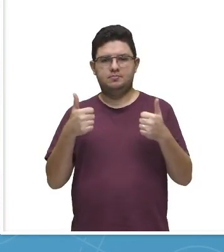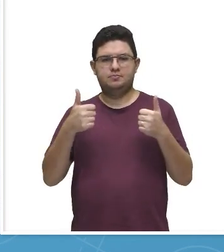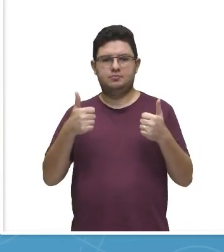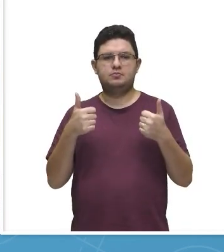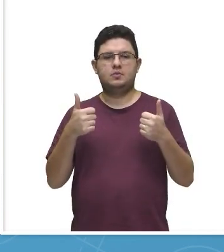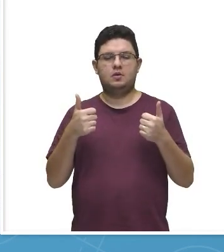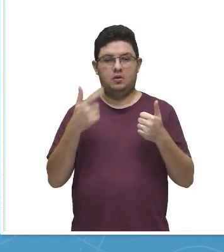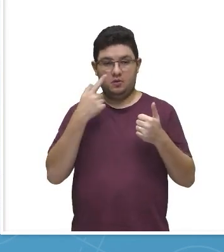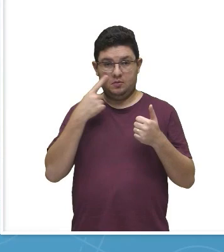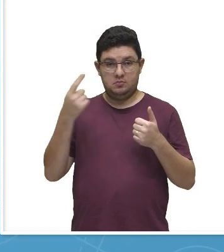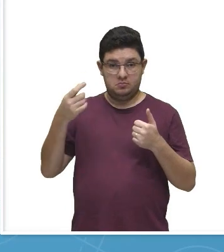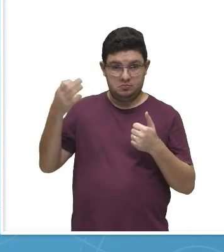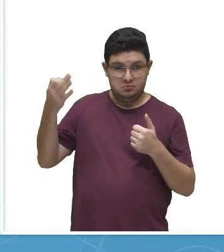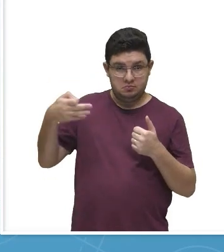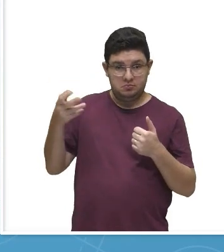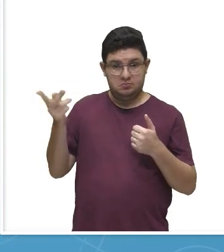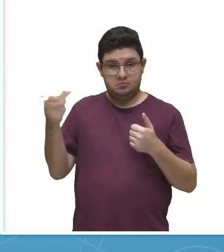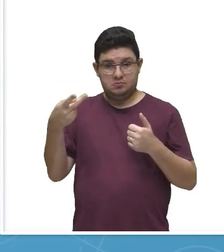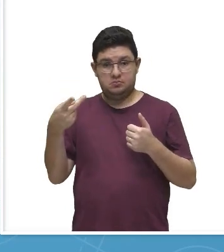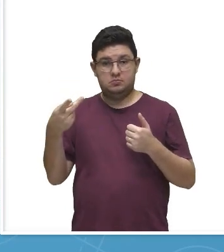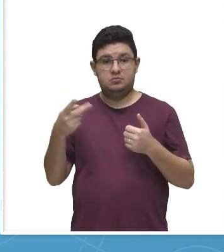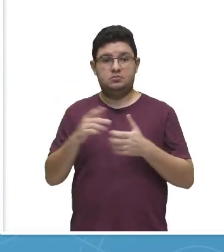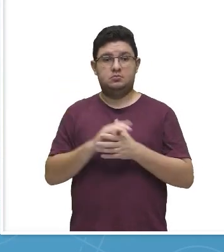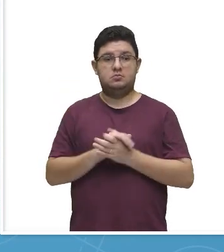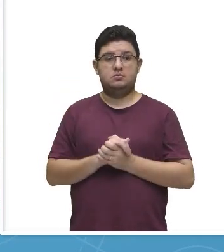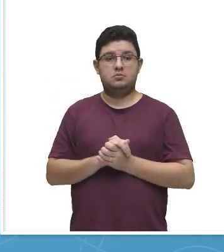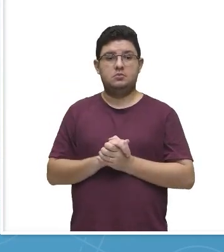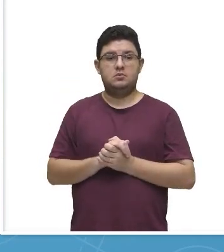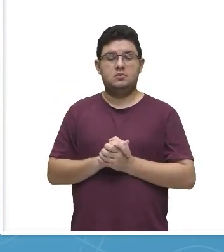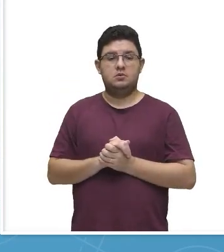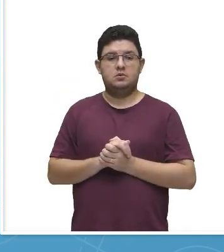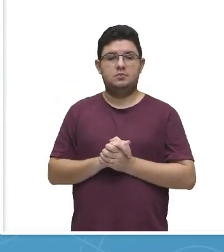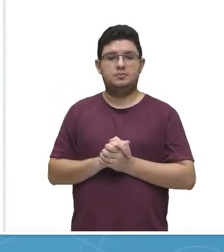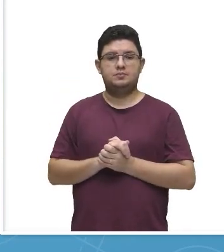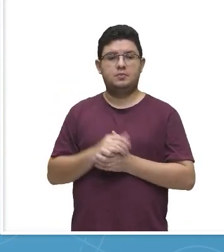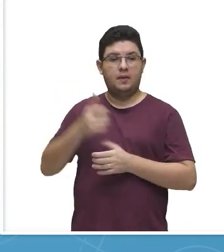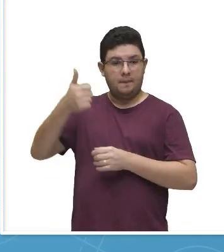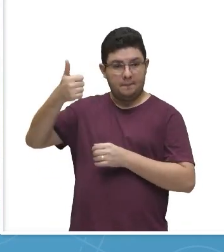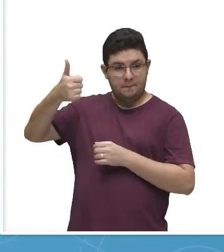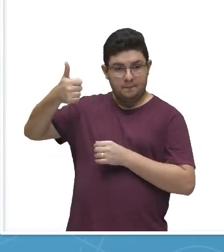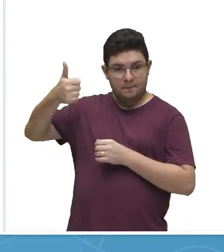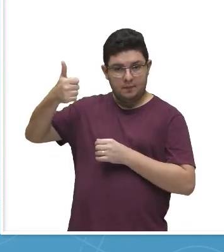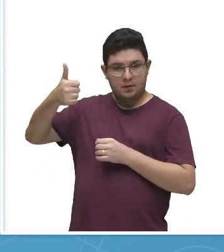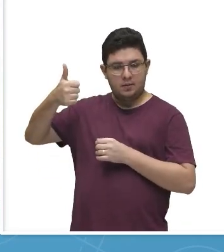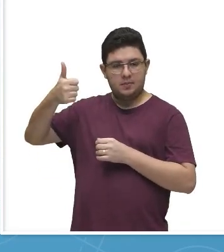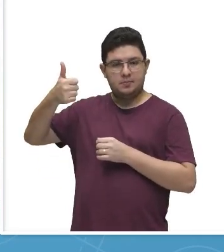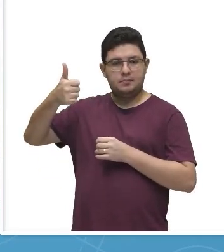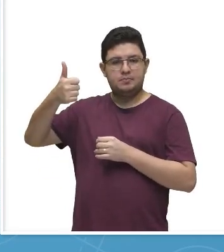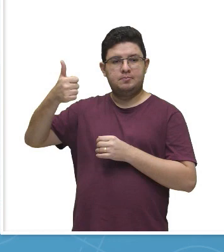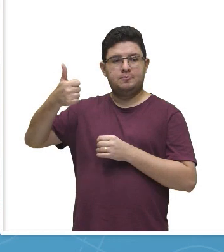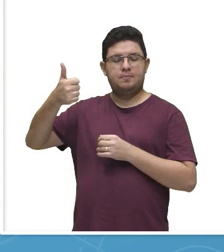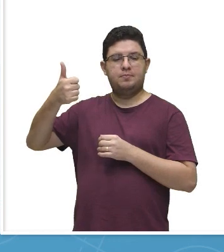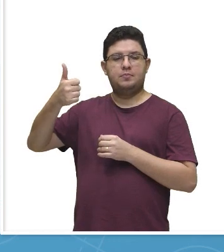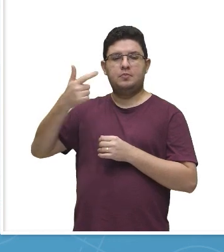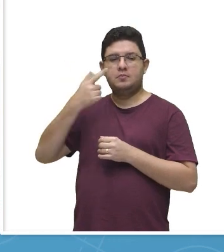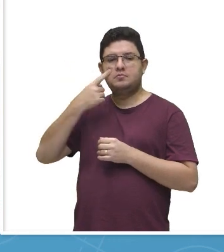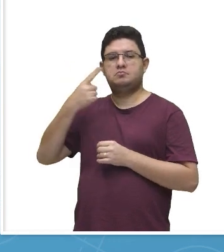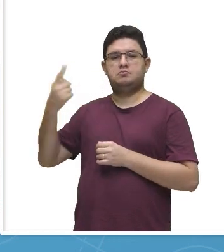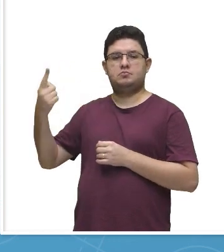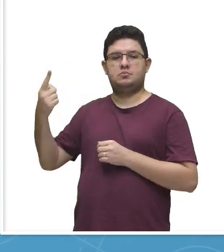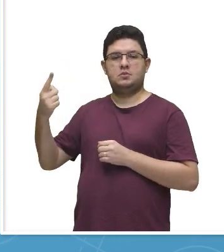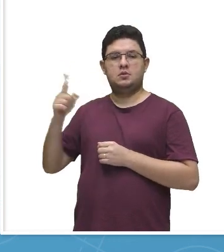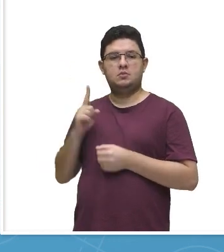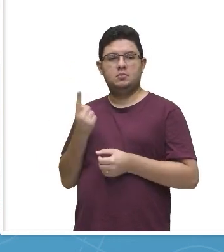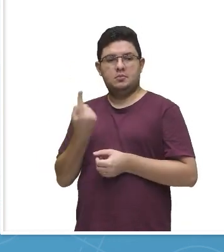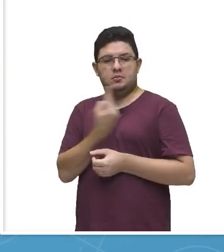correção aí da nossa DLI. Então nós já vimos que a primeira questão era para nós desenvolvermos aí essas potências. Muito importante